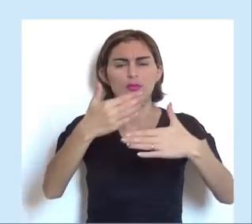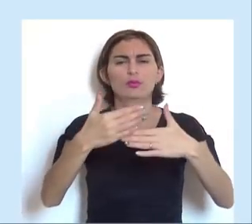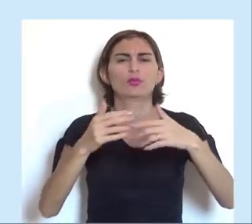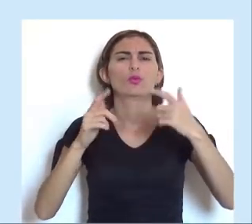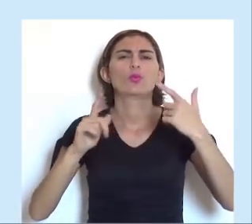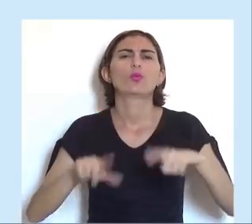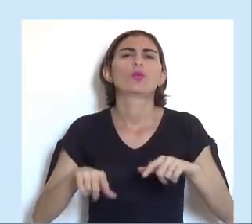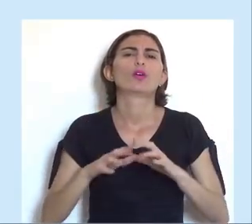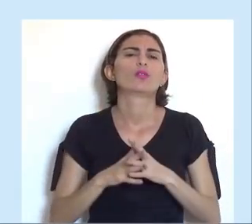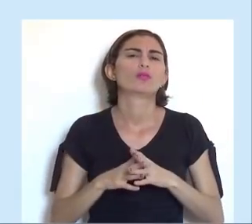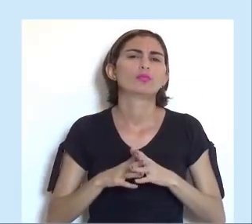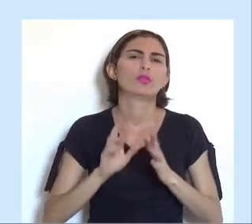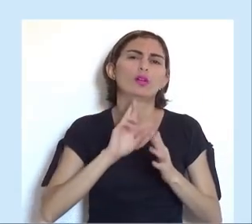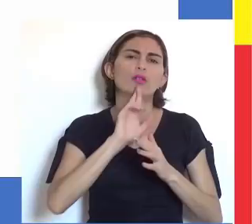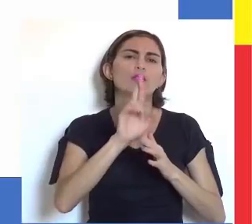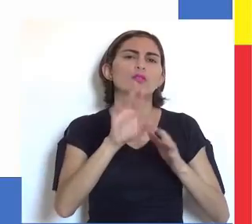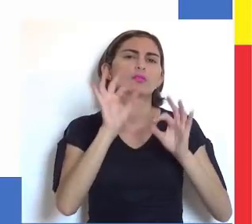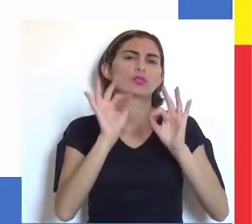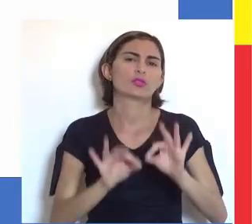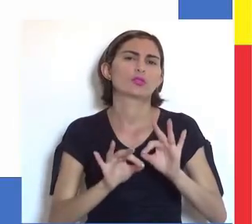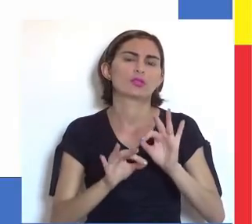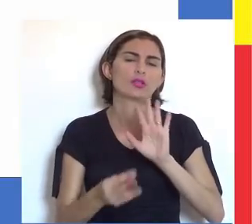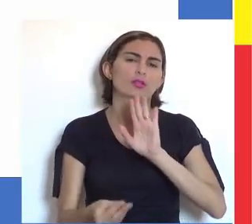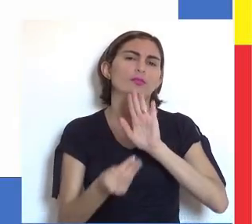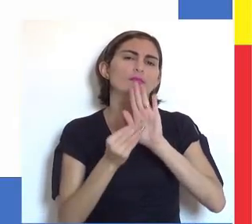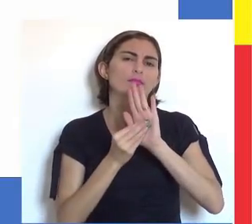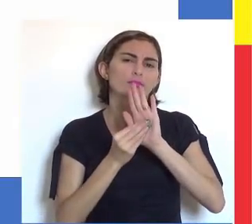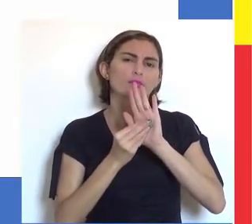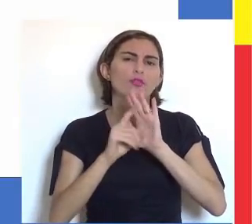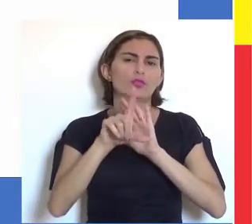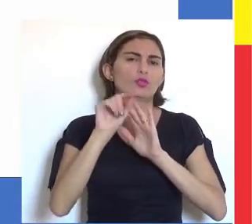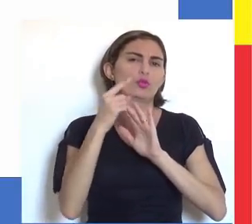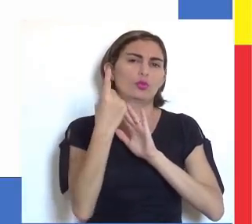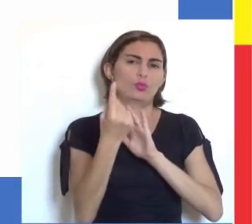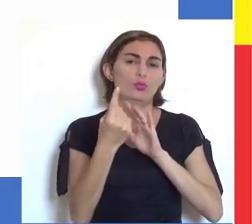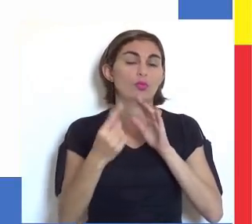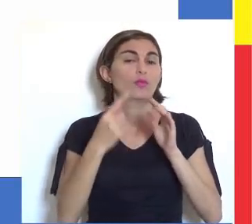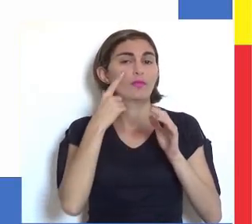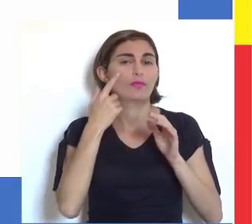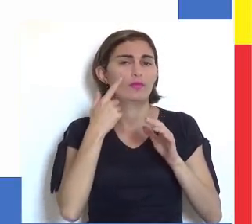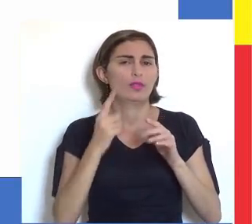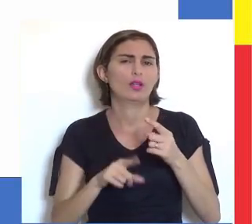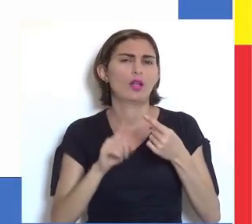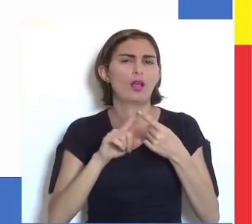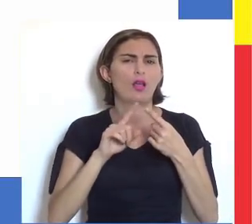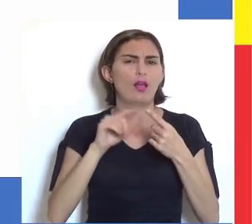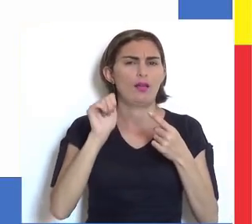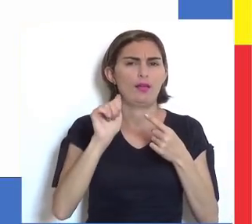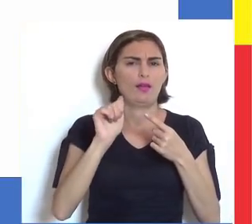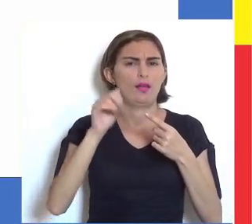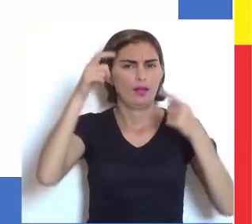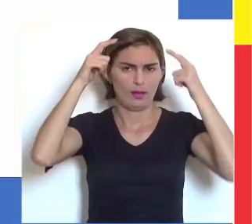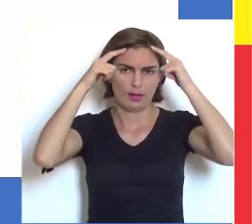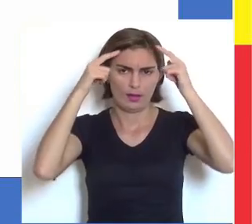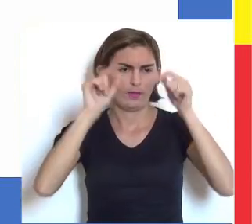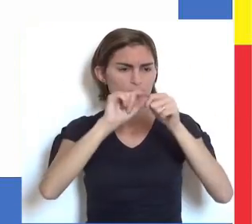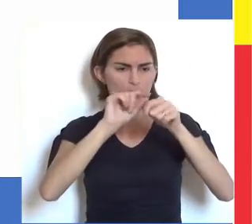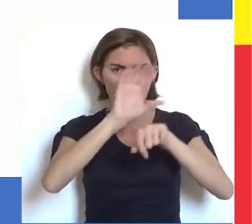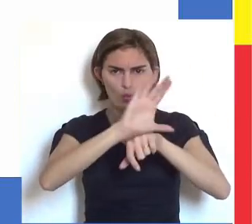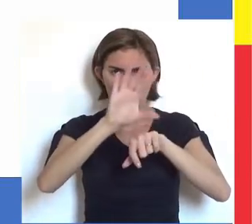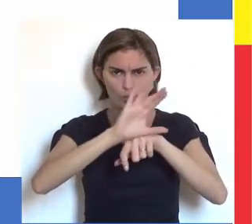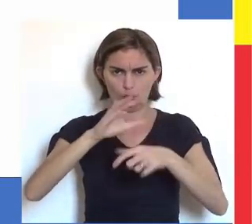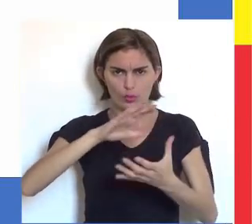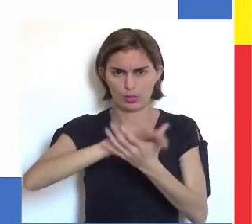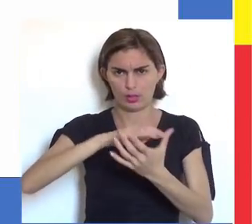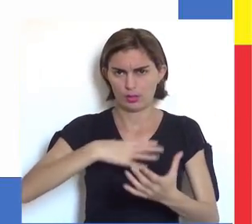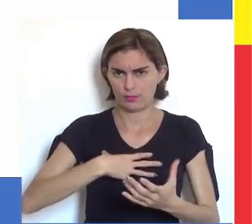existir. Qual será a alternativa correta? Eu coloquei para você escolher uma só. Olha só, a letra A, o rei lança um